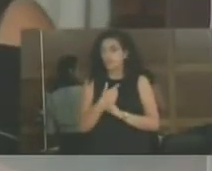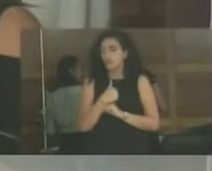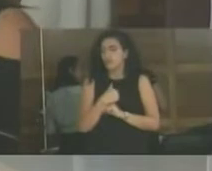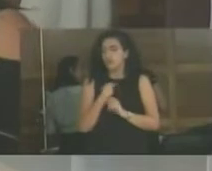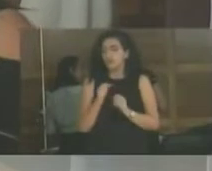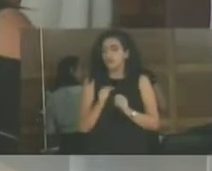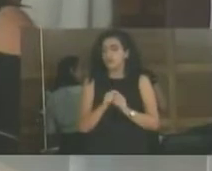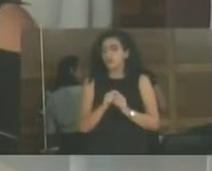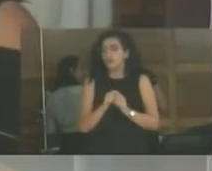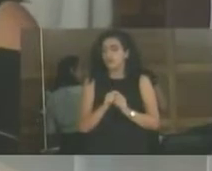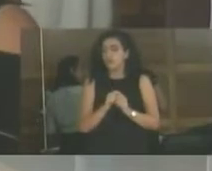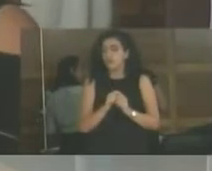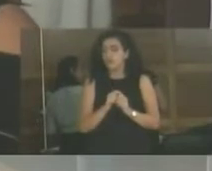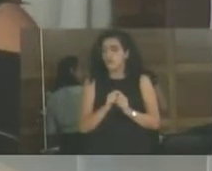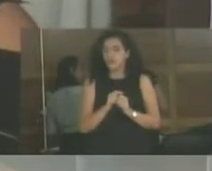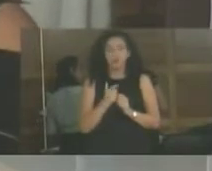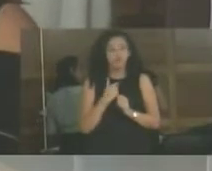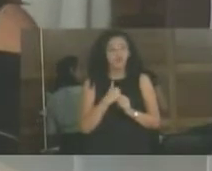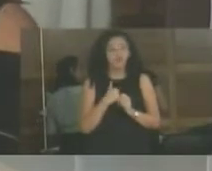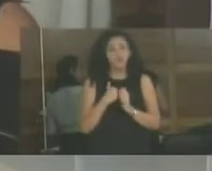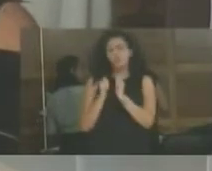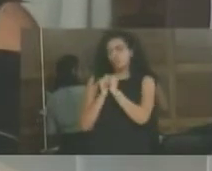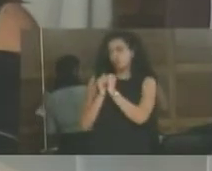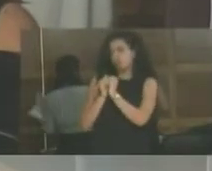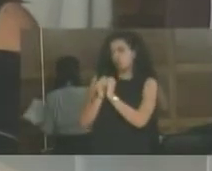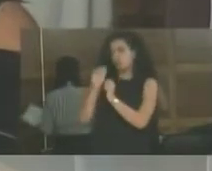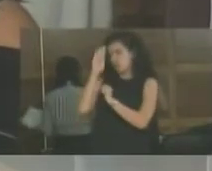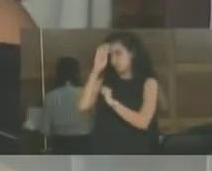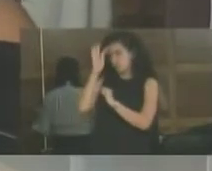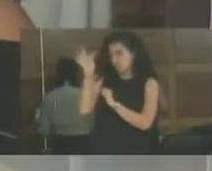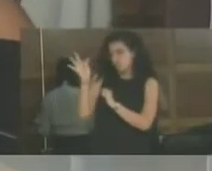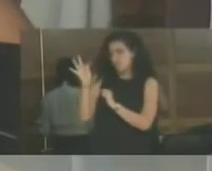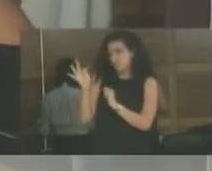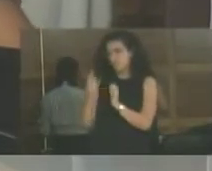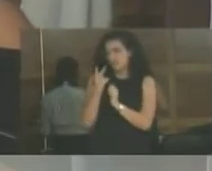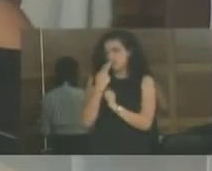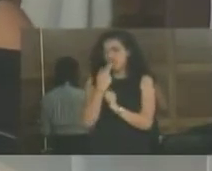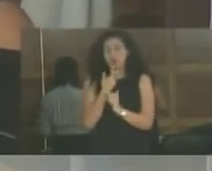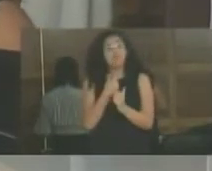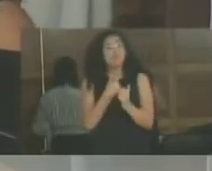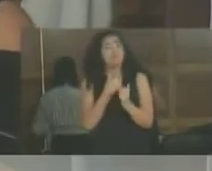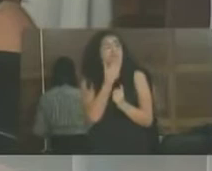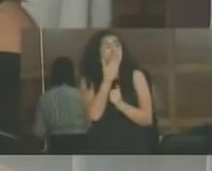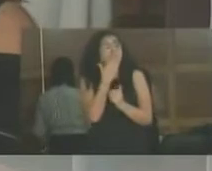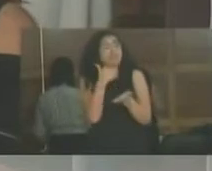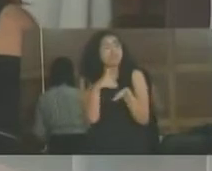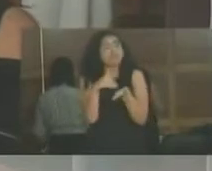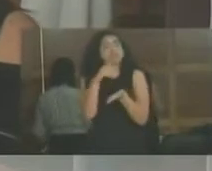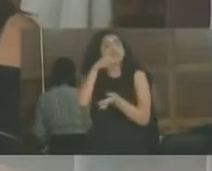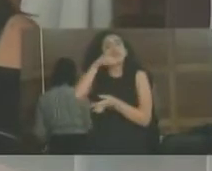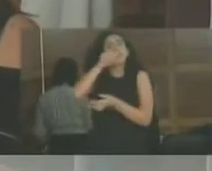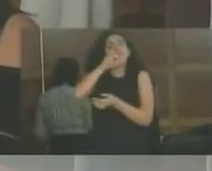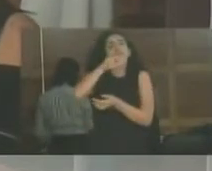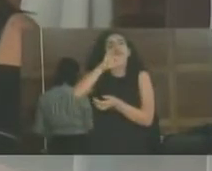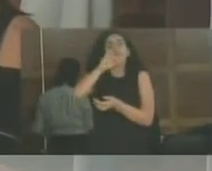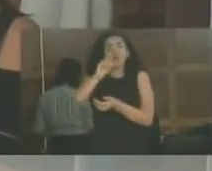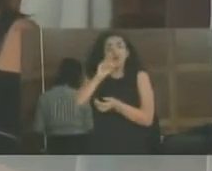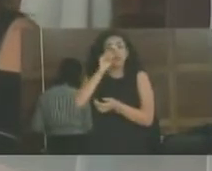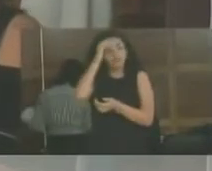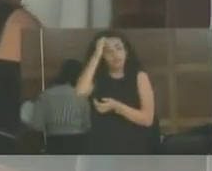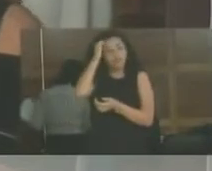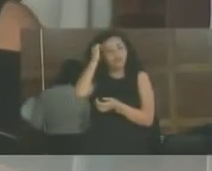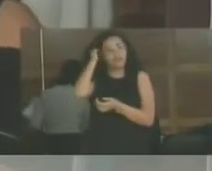aqui, acompanhar um pouquinho aqui o Timóteo, tá? E vou pedir ao secretário Mário, né, que